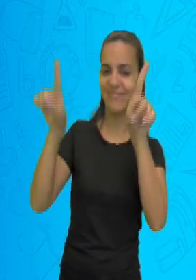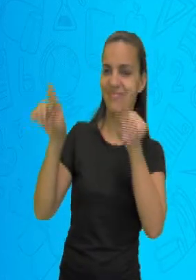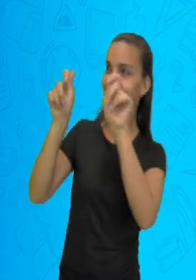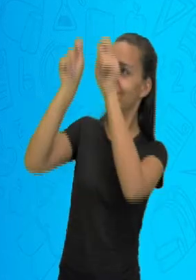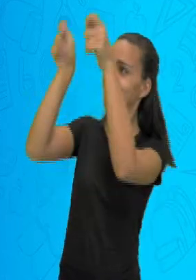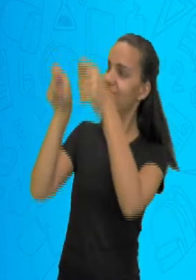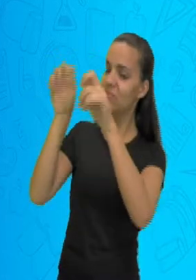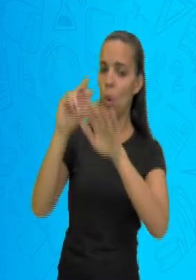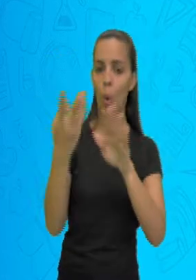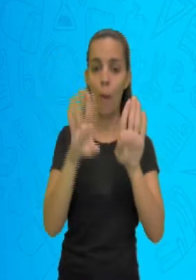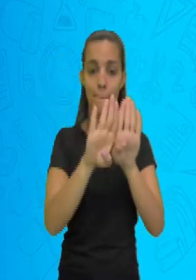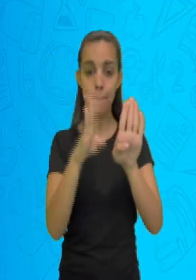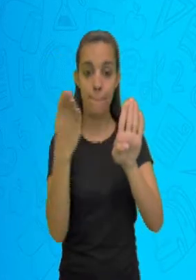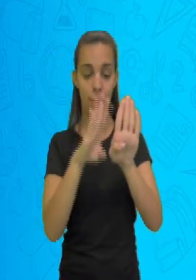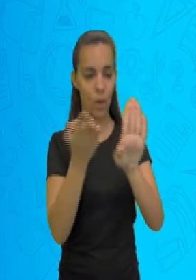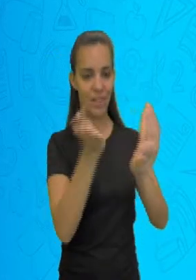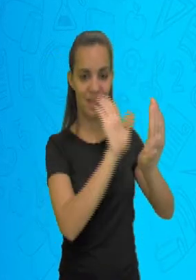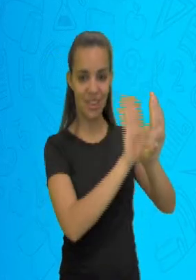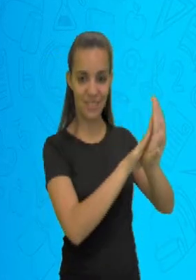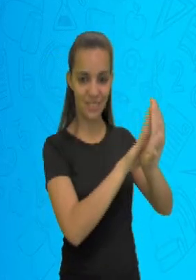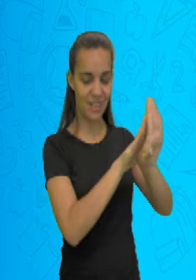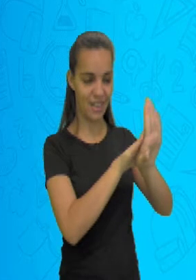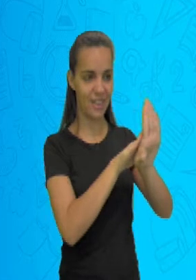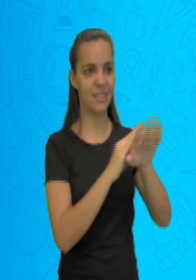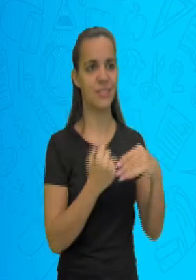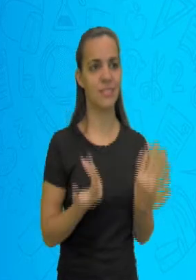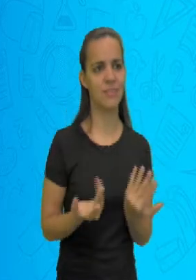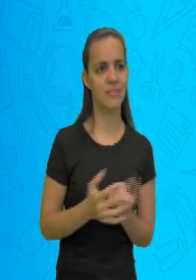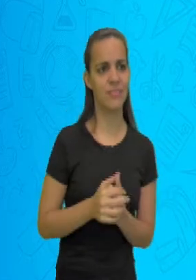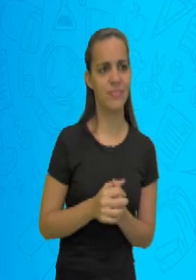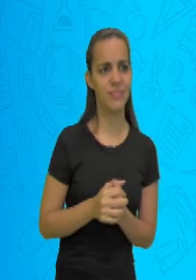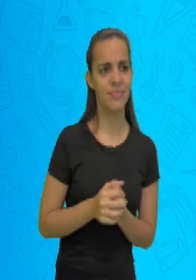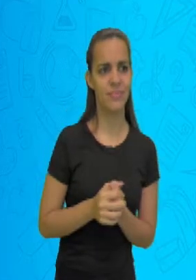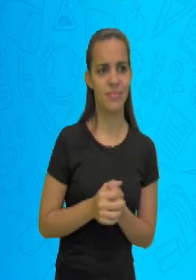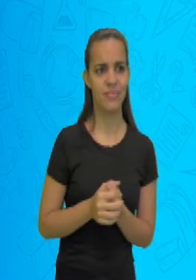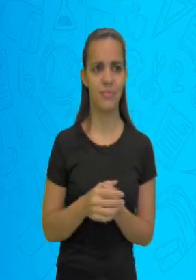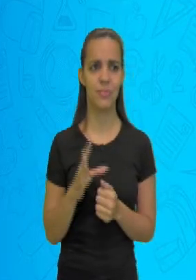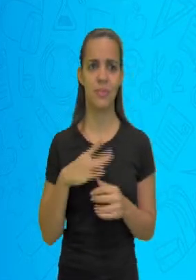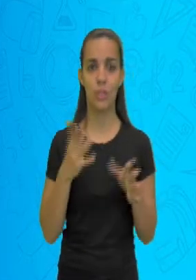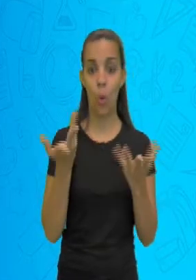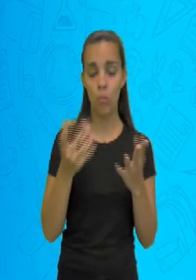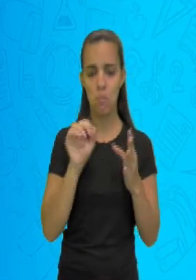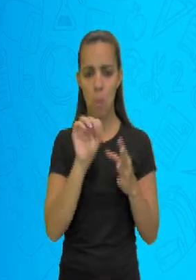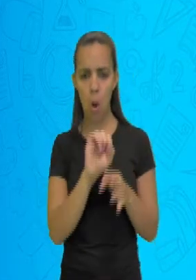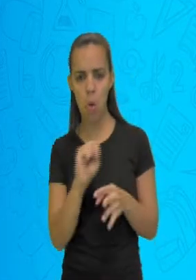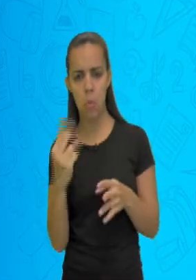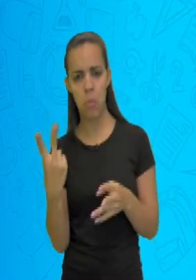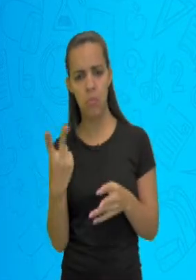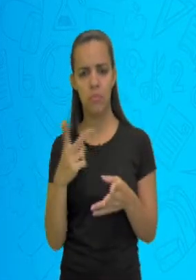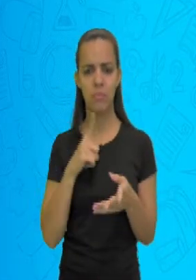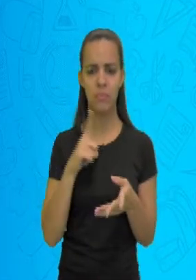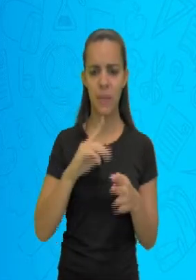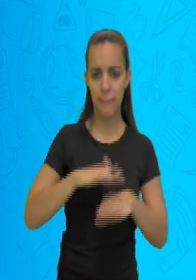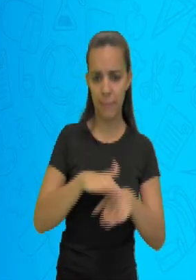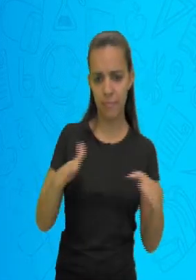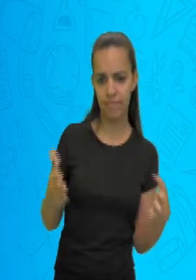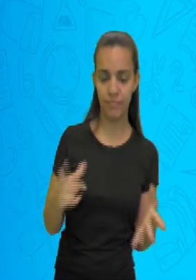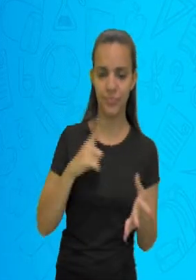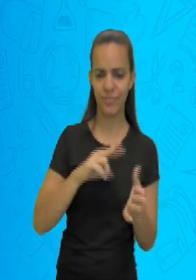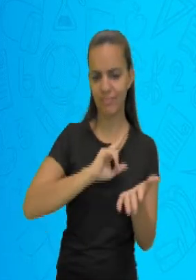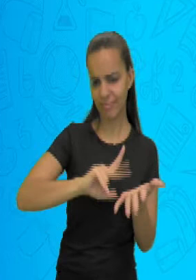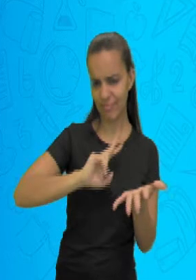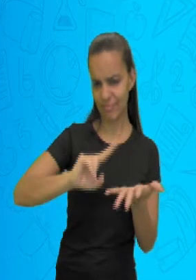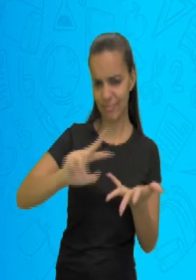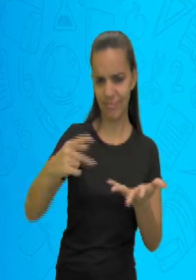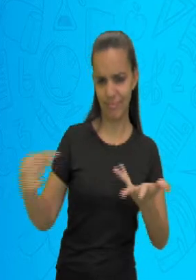vai passando mês a mês, folha por folha. Alguns se destacam, né? Você arranca aquela folha daquele mês que